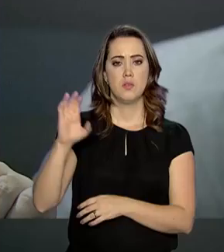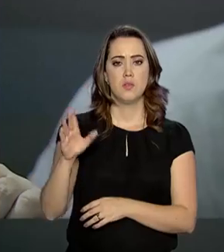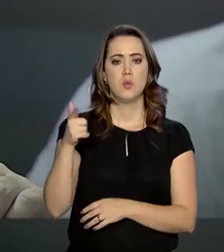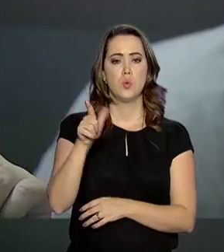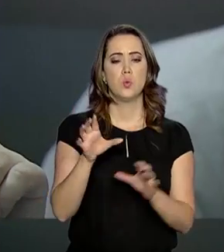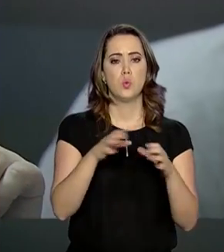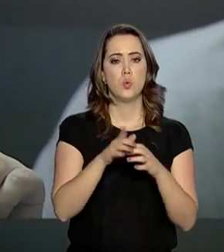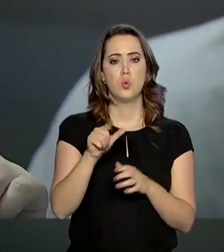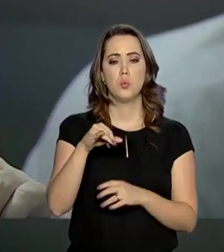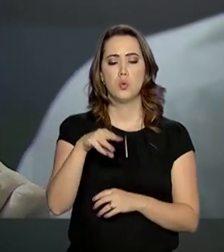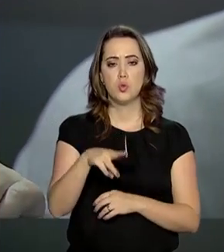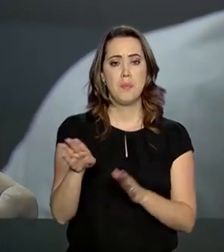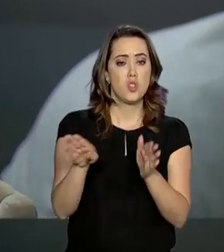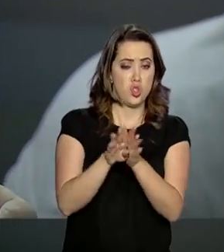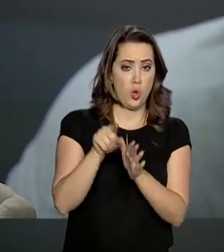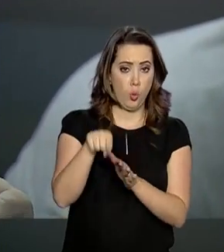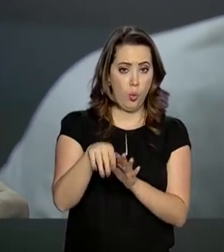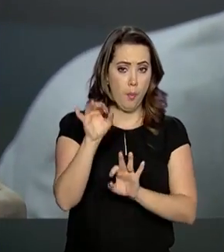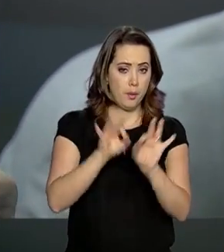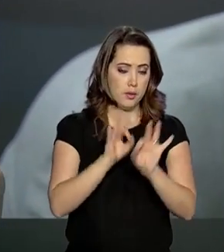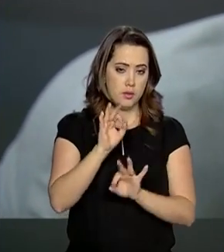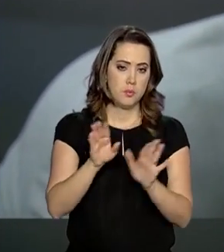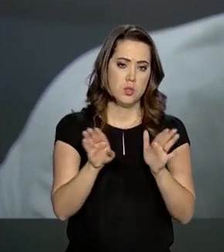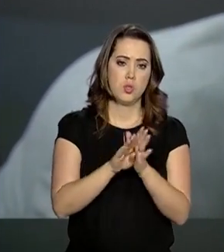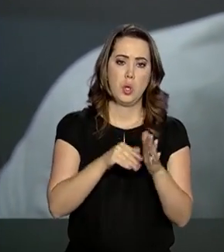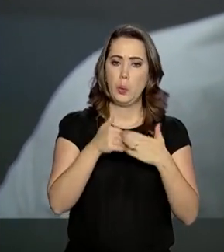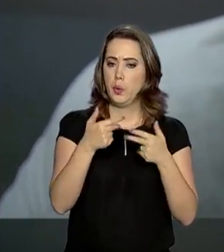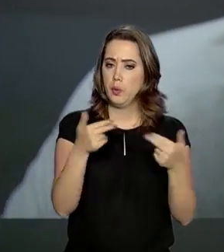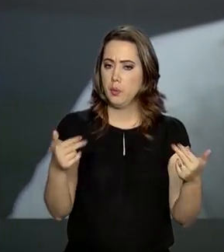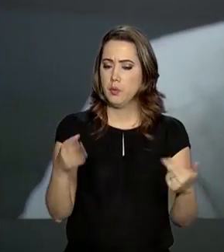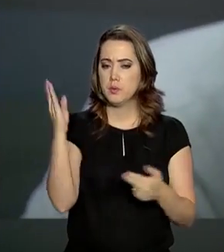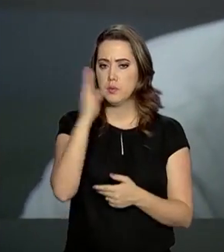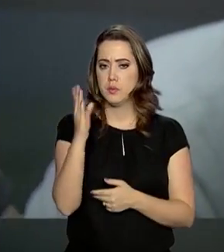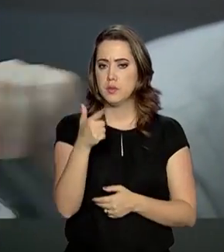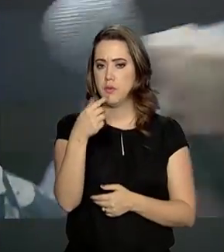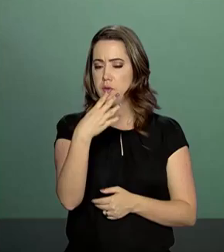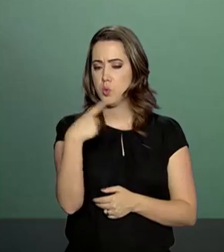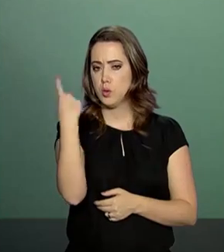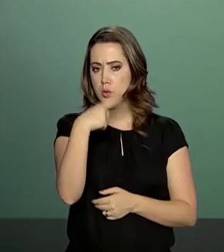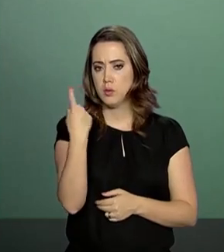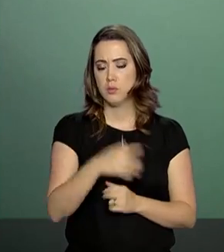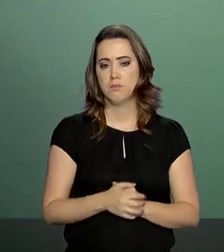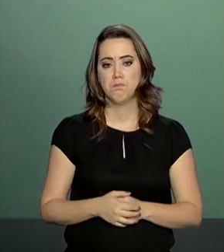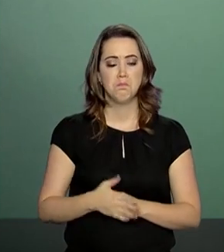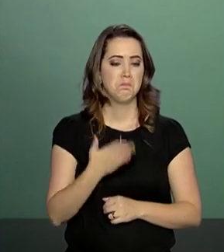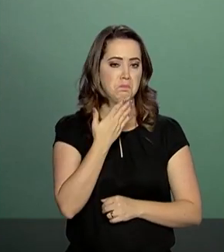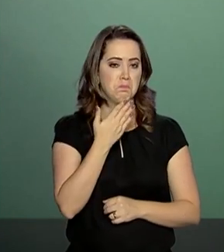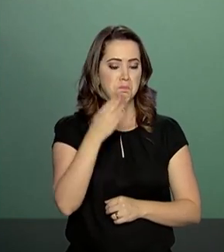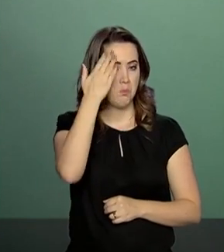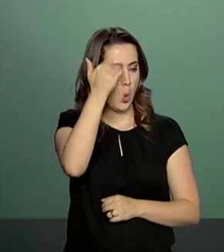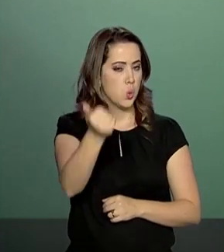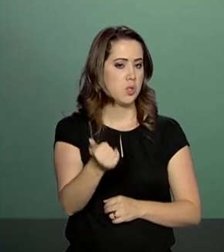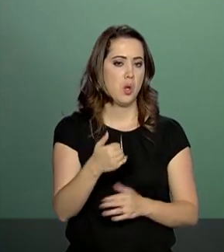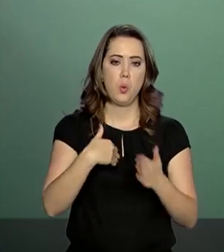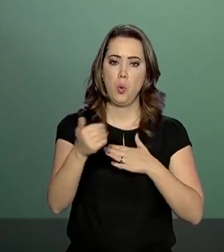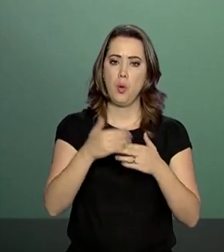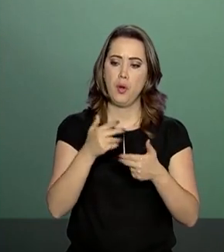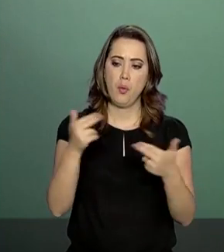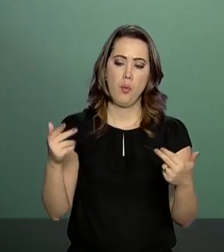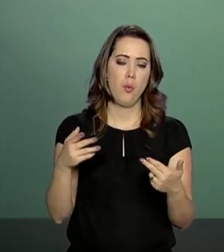países do grupo de Lima chegou ou está planejado para chegar alguma coisa no Brasil nas próximos 24 horas neste momento eu não tenho conhecimento de que qualquer